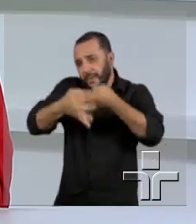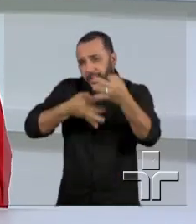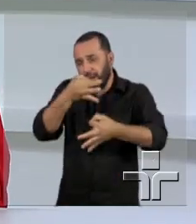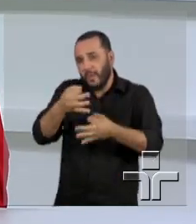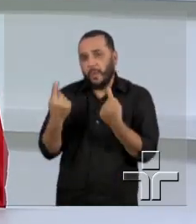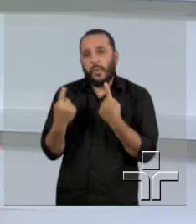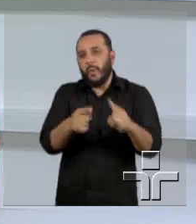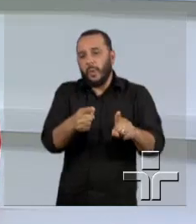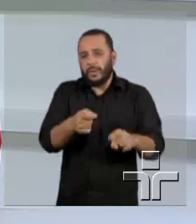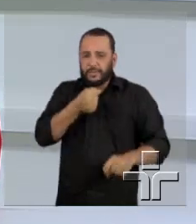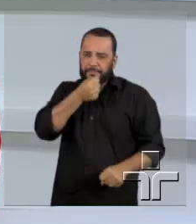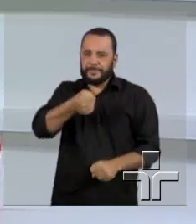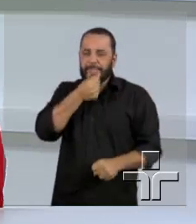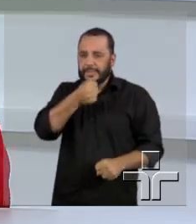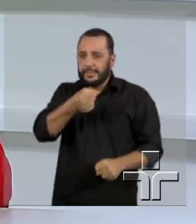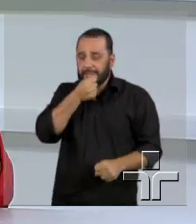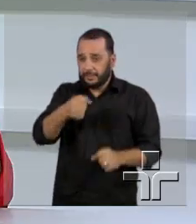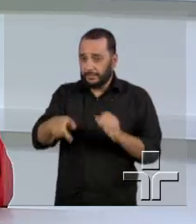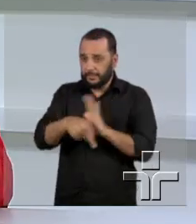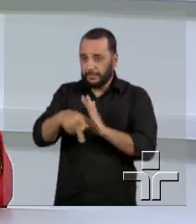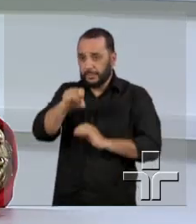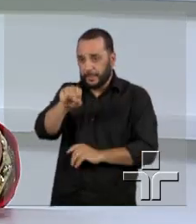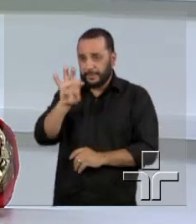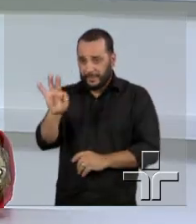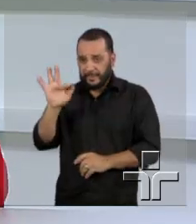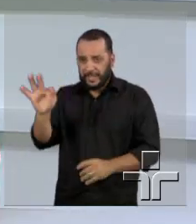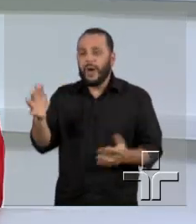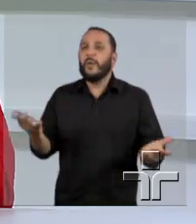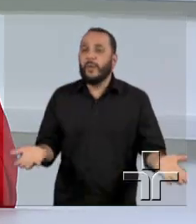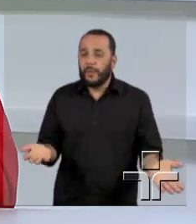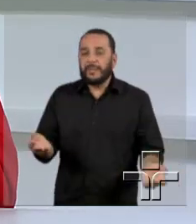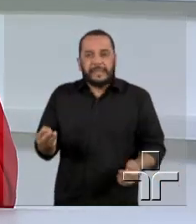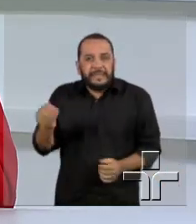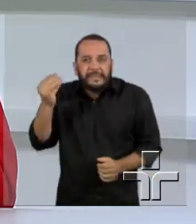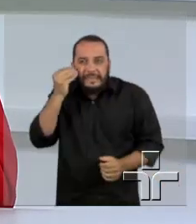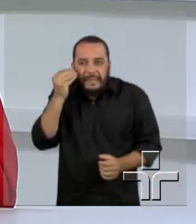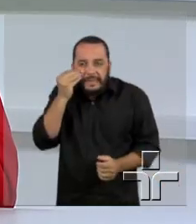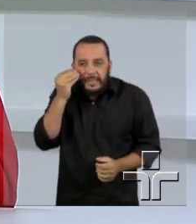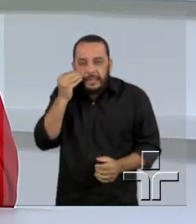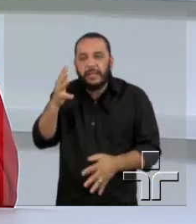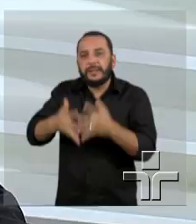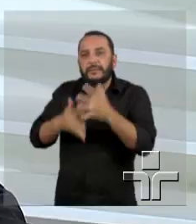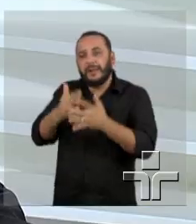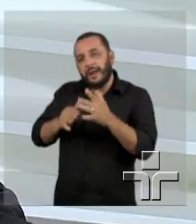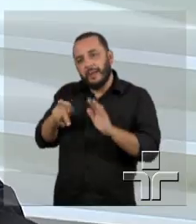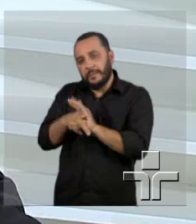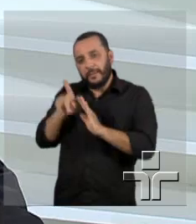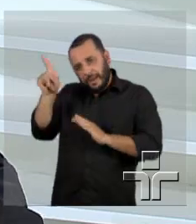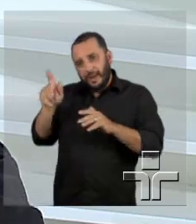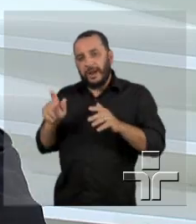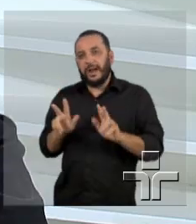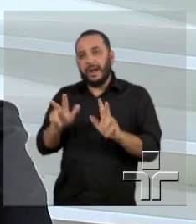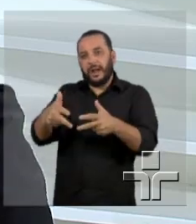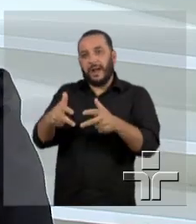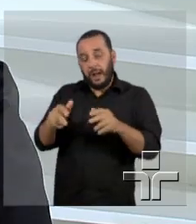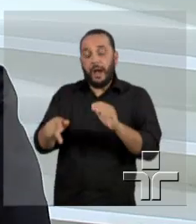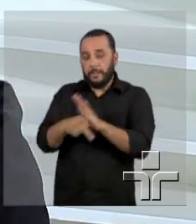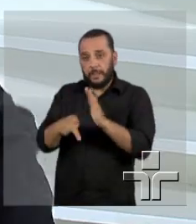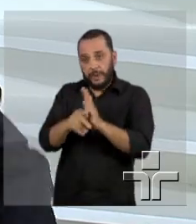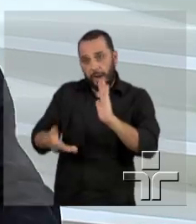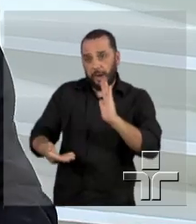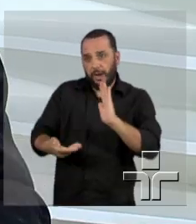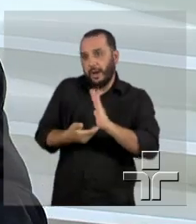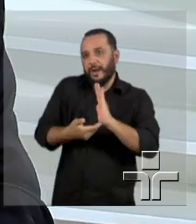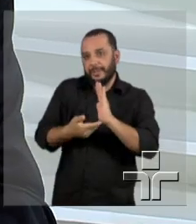de imprensa por parte do Supremo, uma tentativa no que se refere à Câmara dos Deputados? Quando você faz uma pergunta de um caso